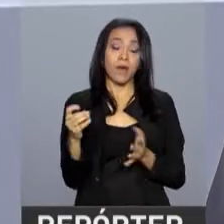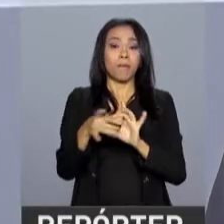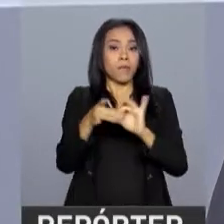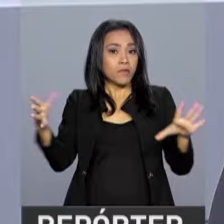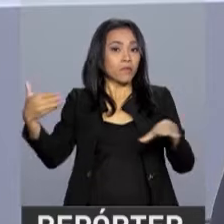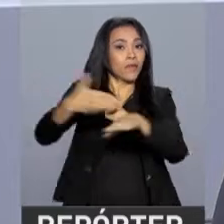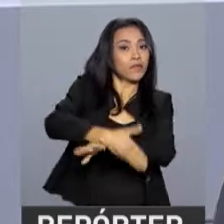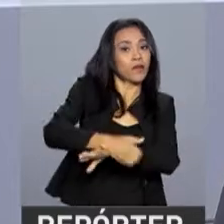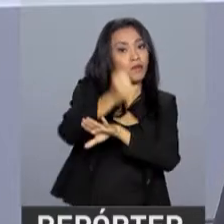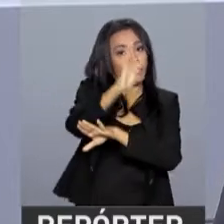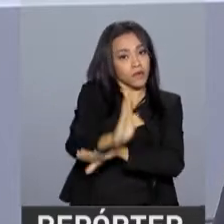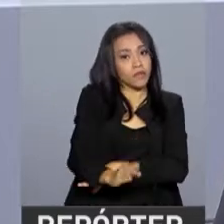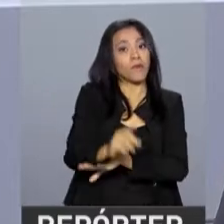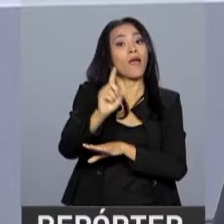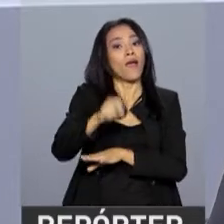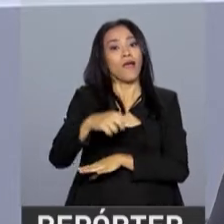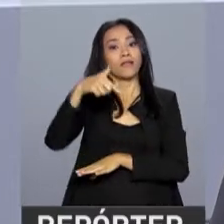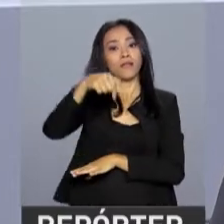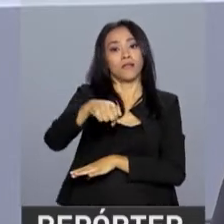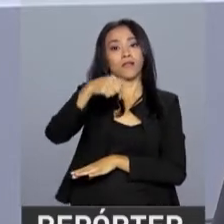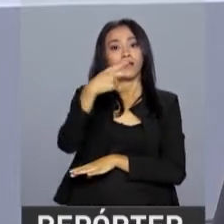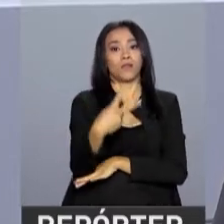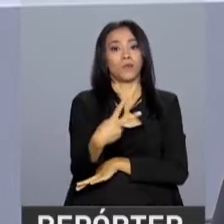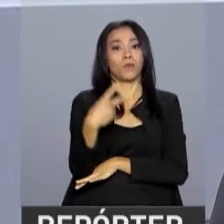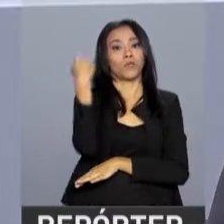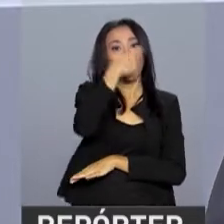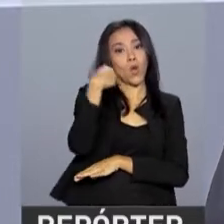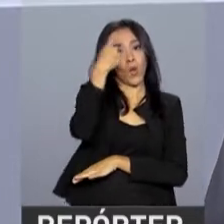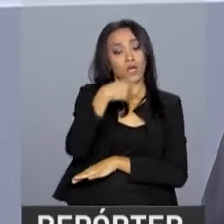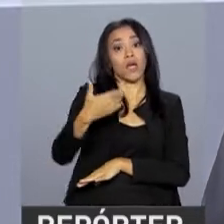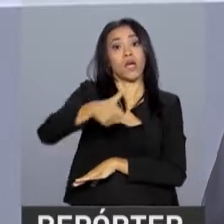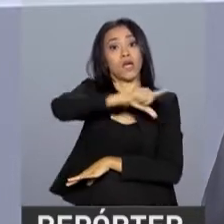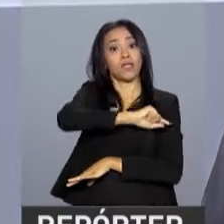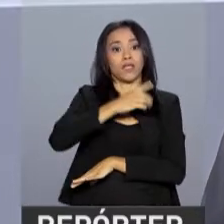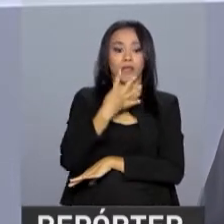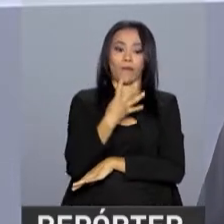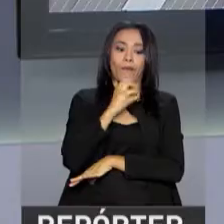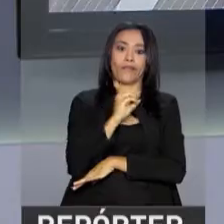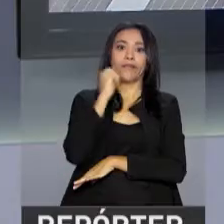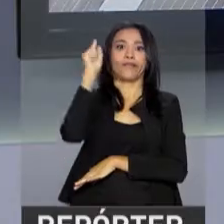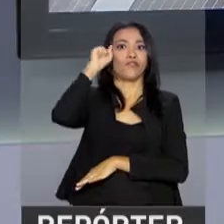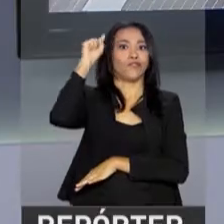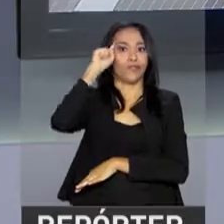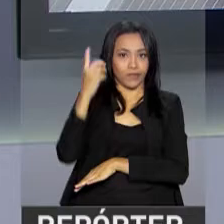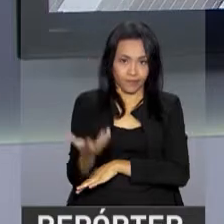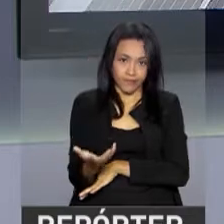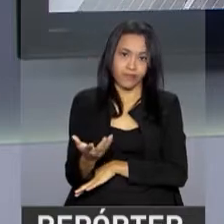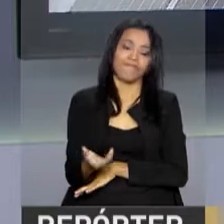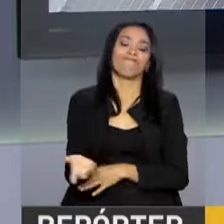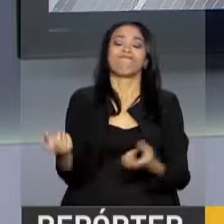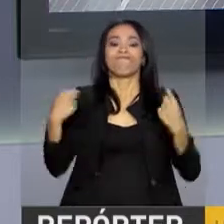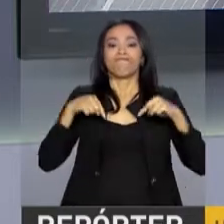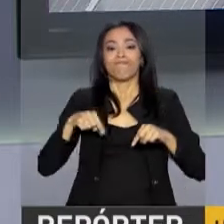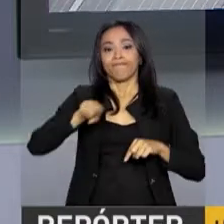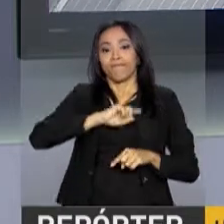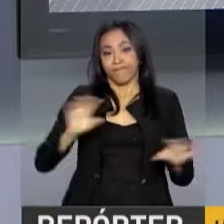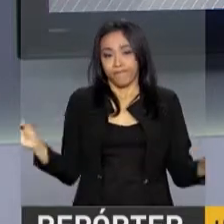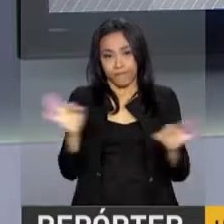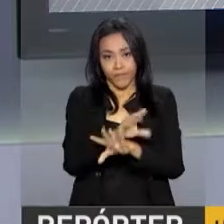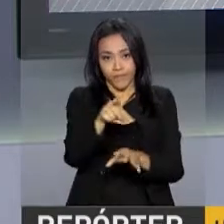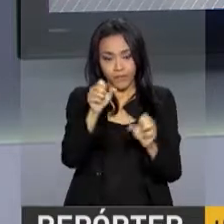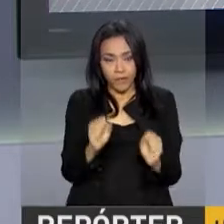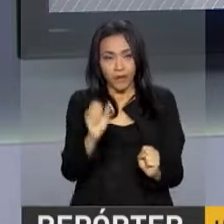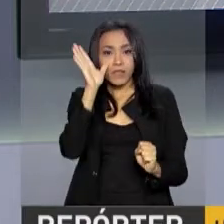país duram em média 72 horas antes eram necessários 40 dias nós ficamos por aqui você pode rever as